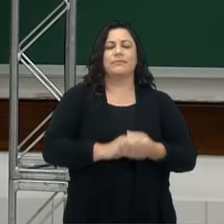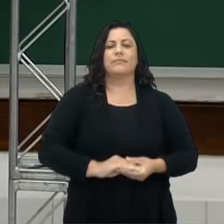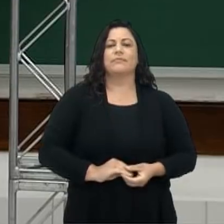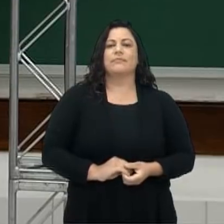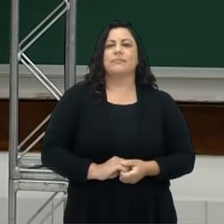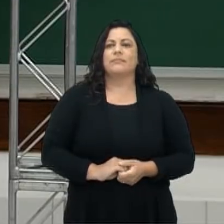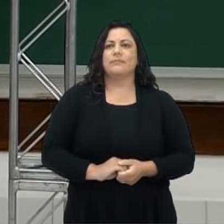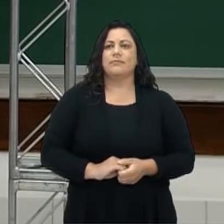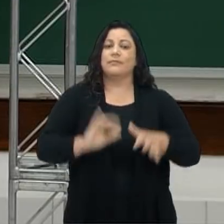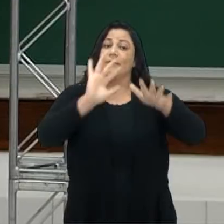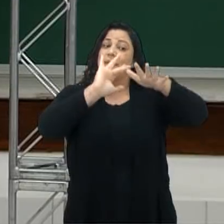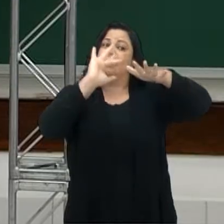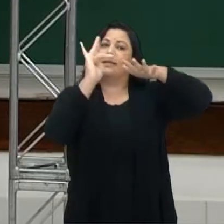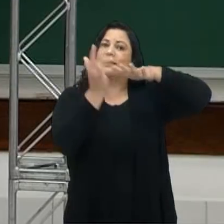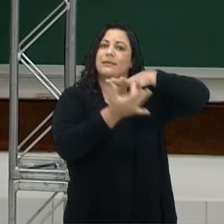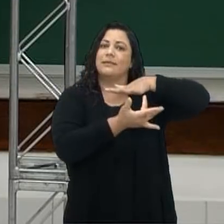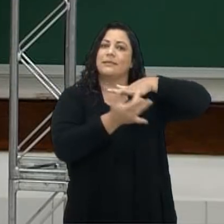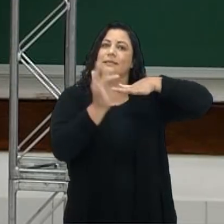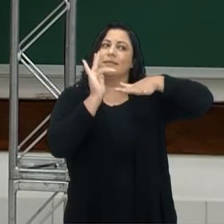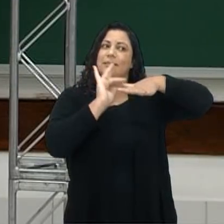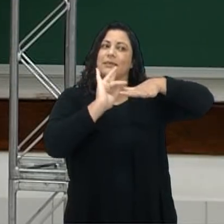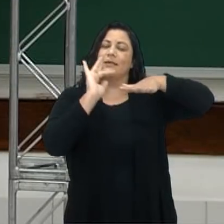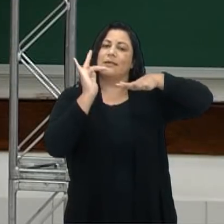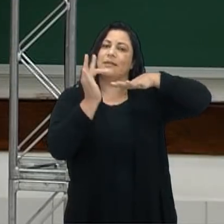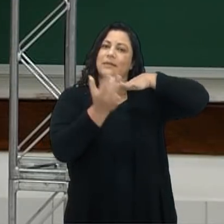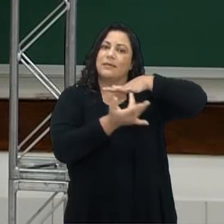nas redes sociais,